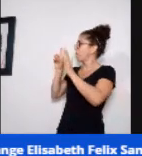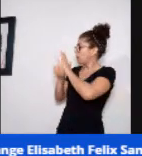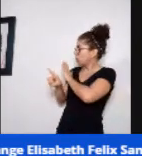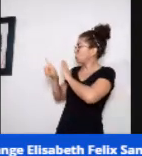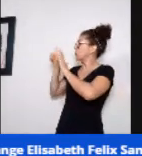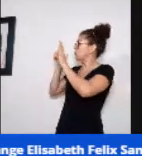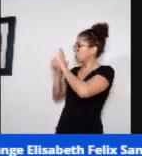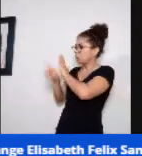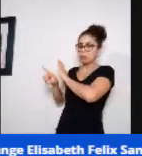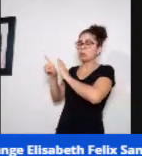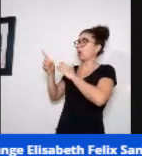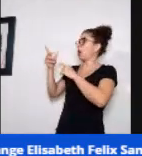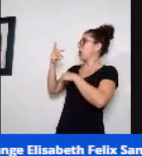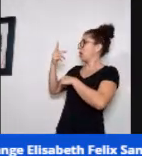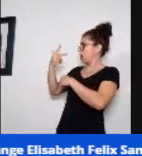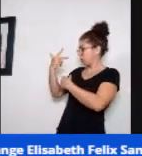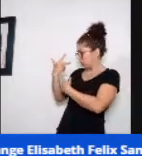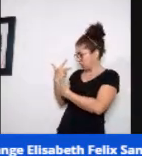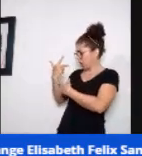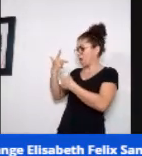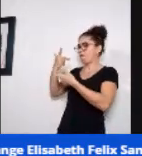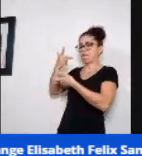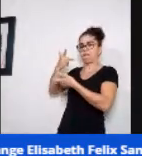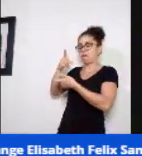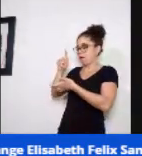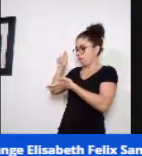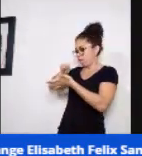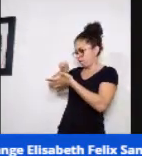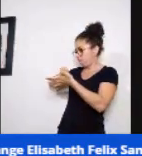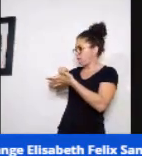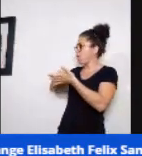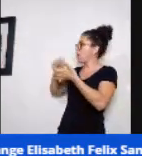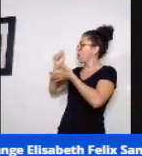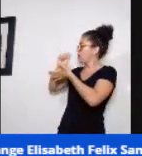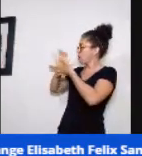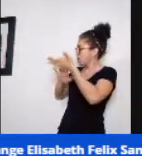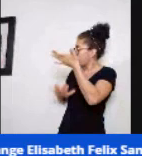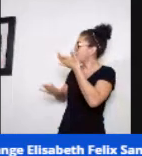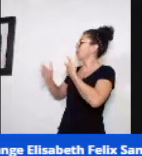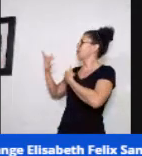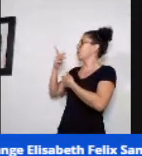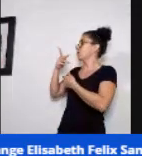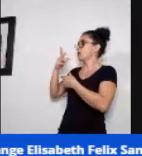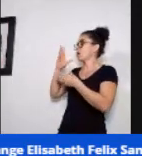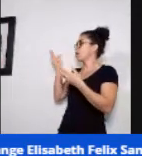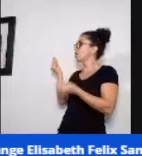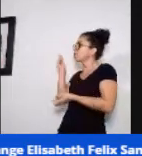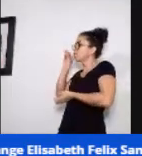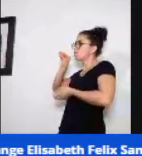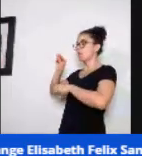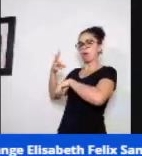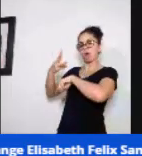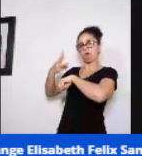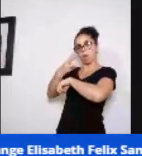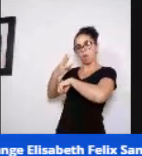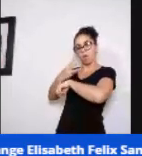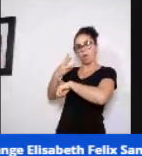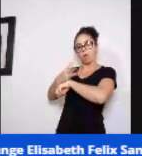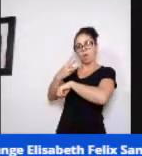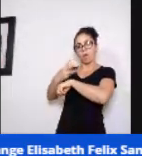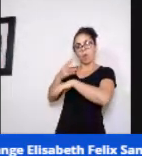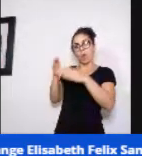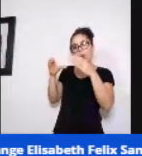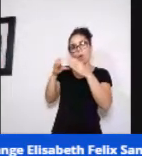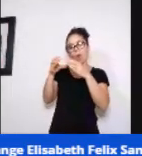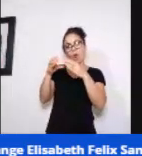grava vídeos da atividade e posta ali. Então, assim, os vínculos estabelecidos no grupo de WhatsApp, a gente